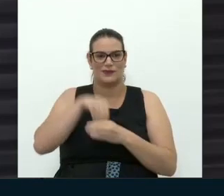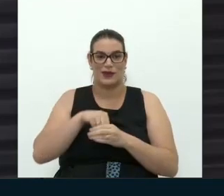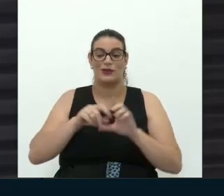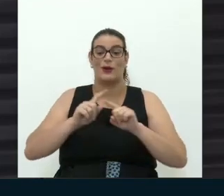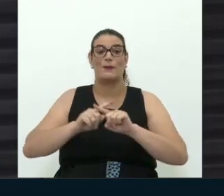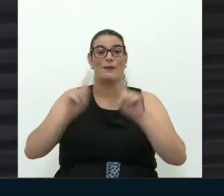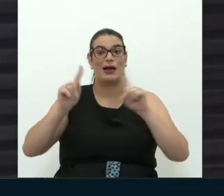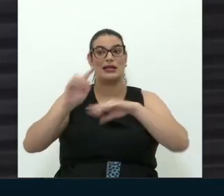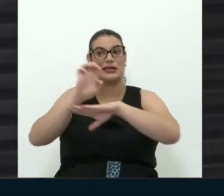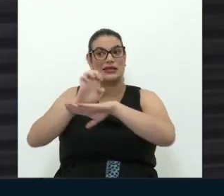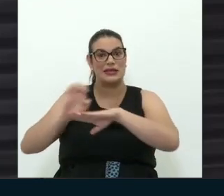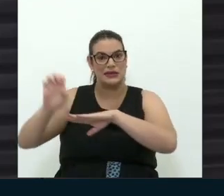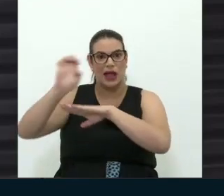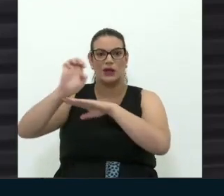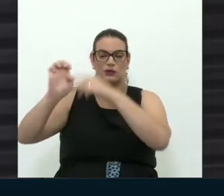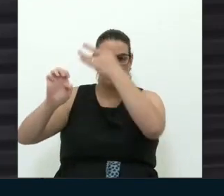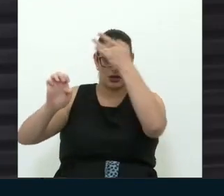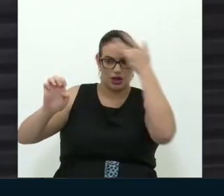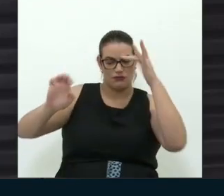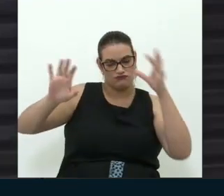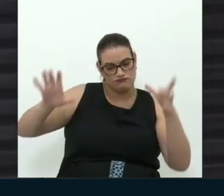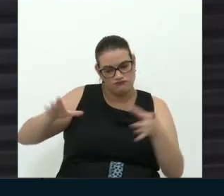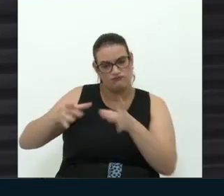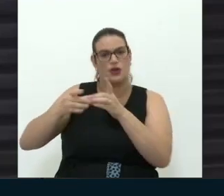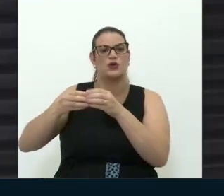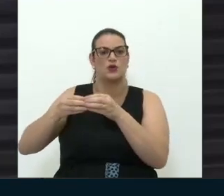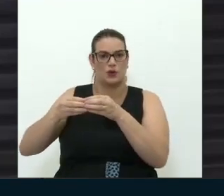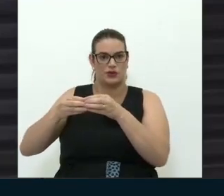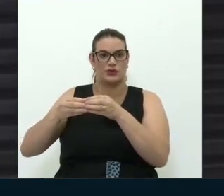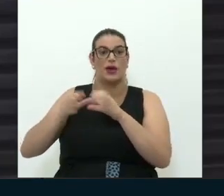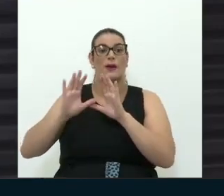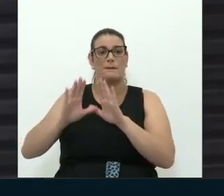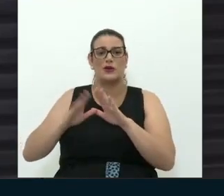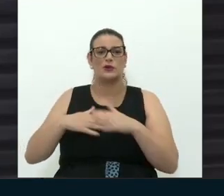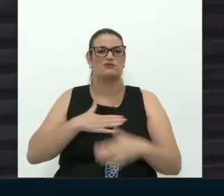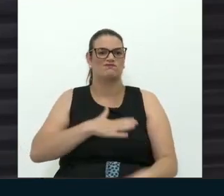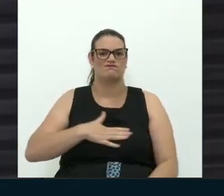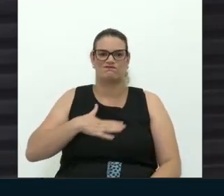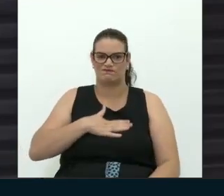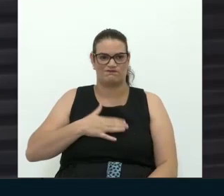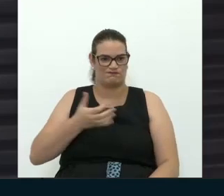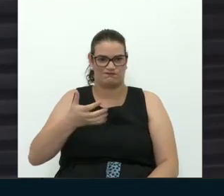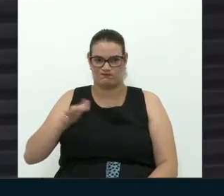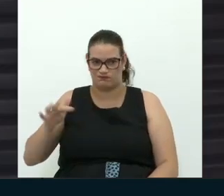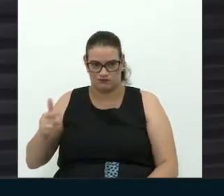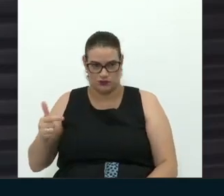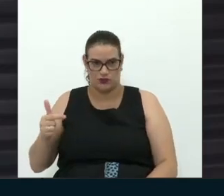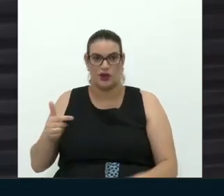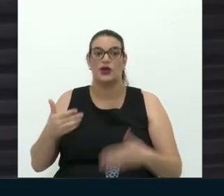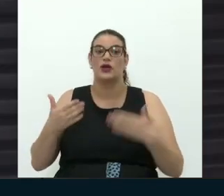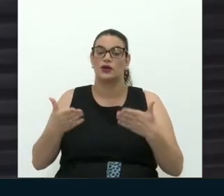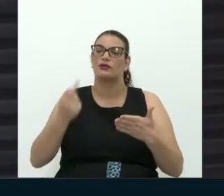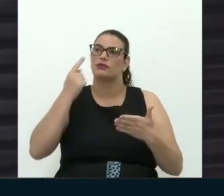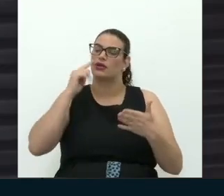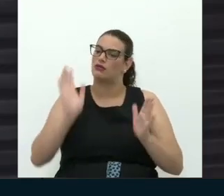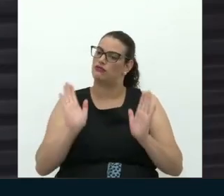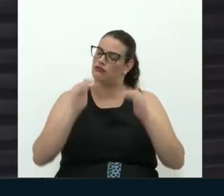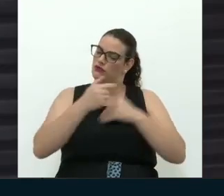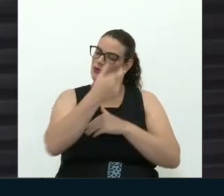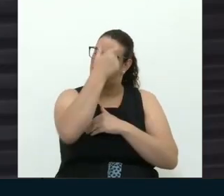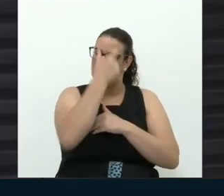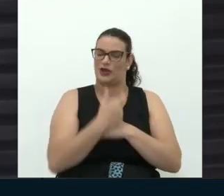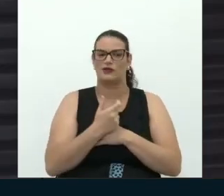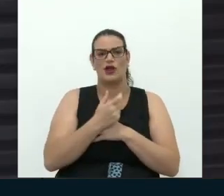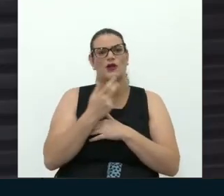de pessoas e a partir do momento que nós estamos insatisfeitos com as instituições a gente também precisa olhar para dentro e